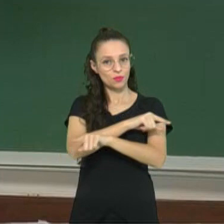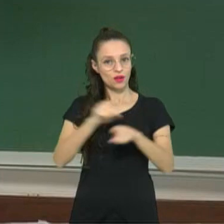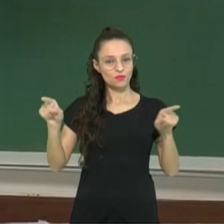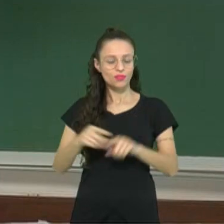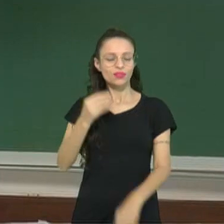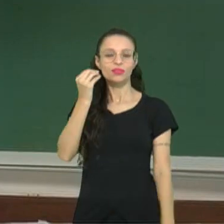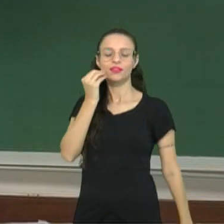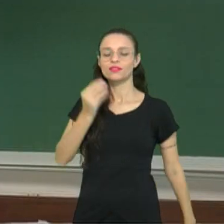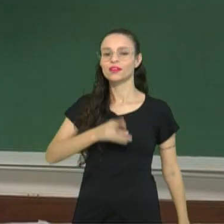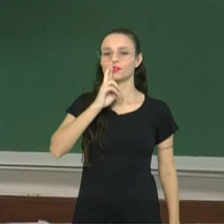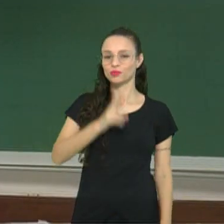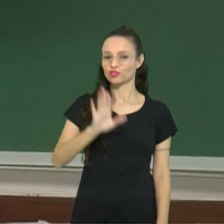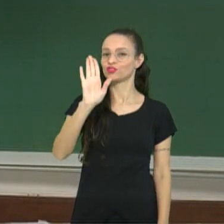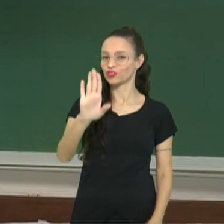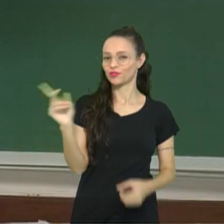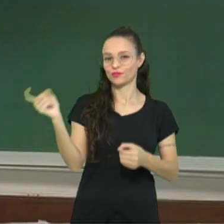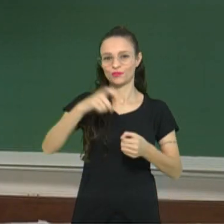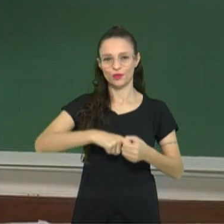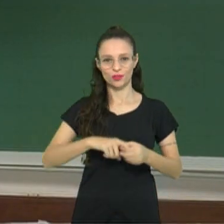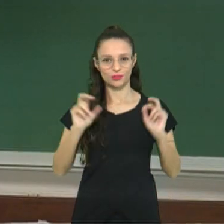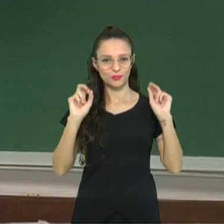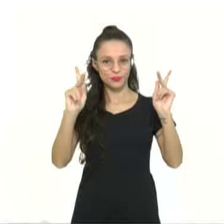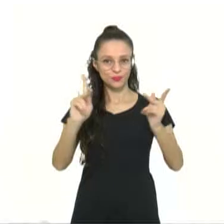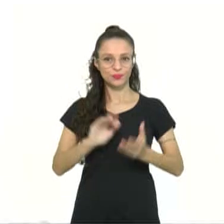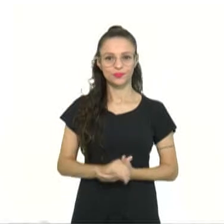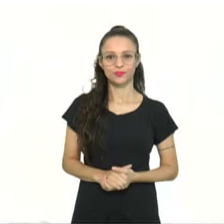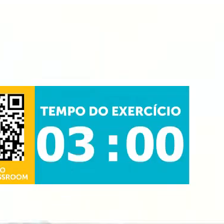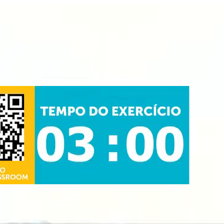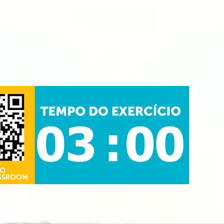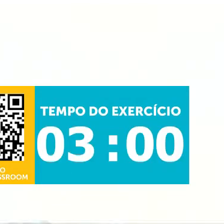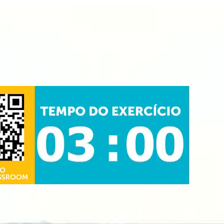vocês tentarem resolver e a gente já volta ali, ok?